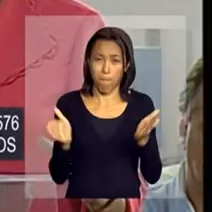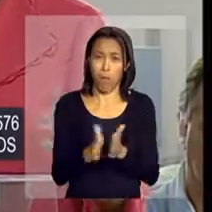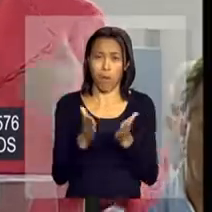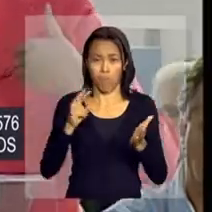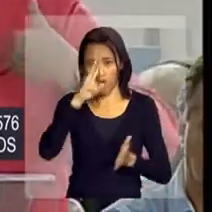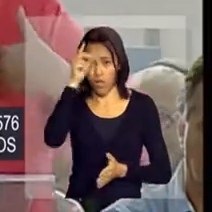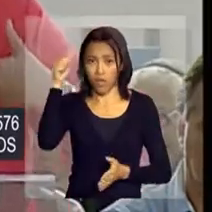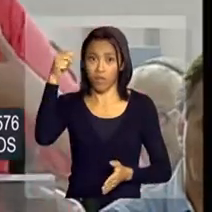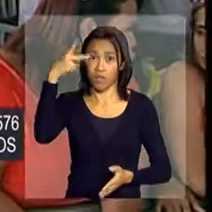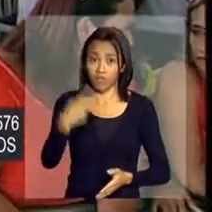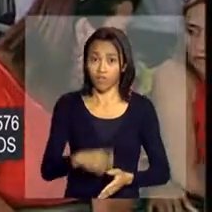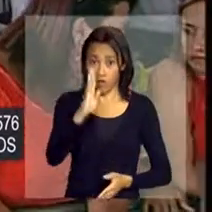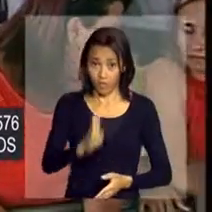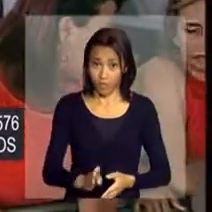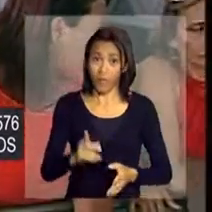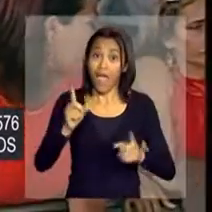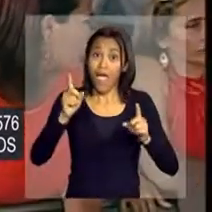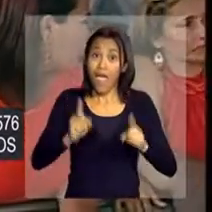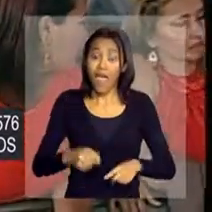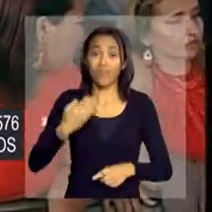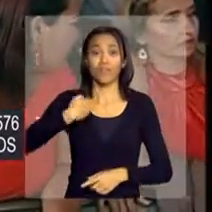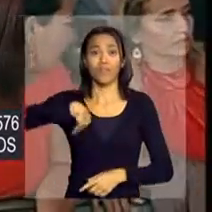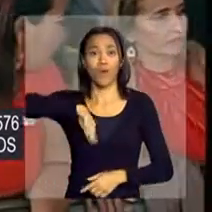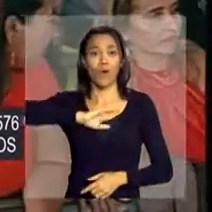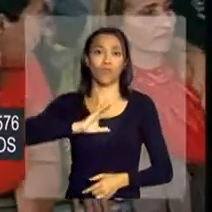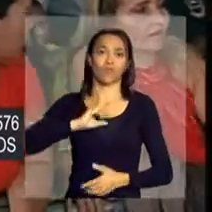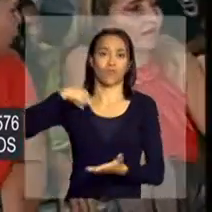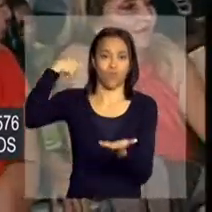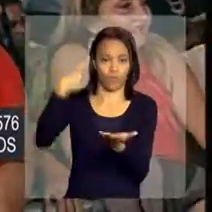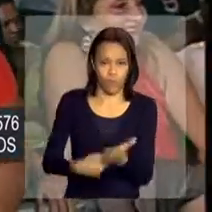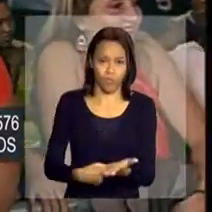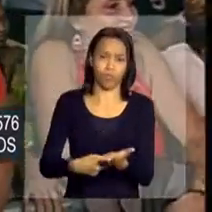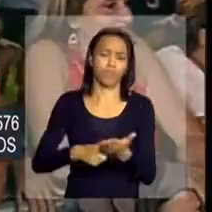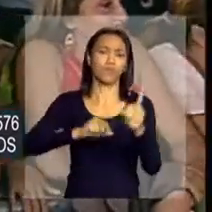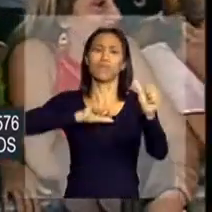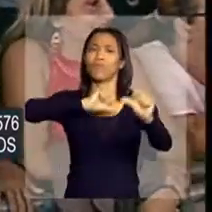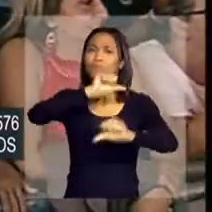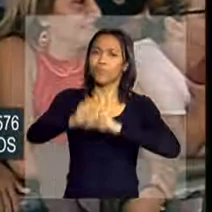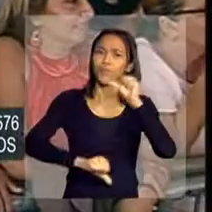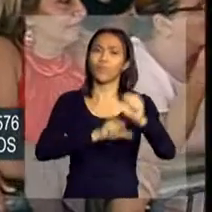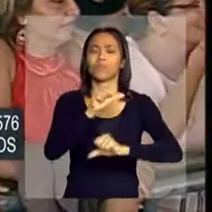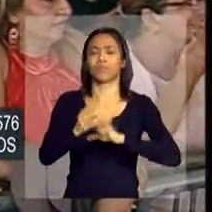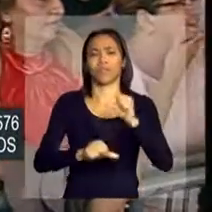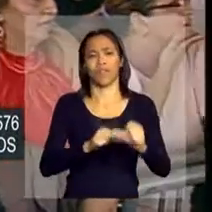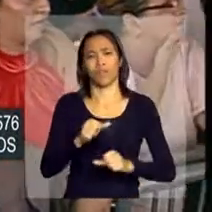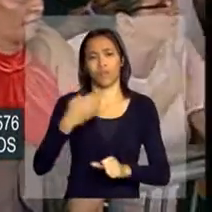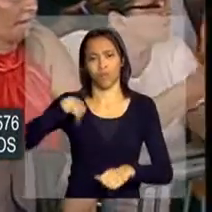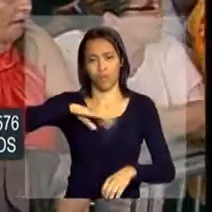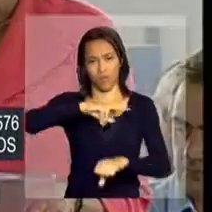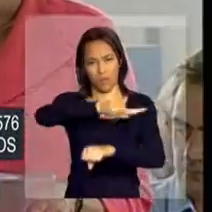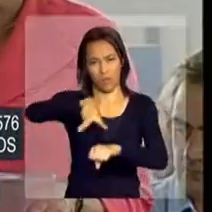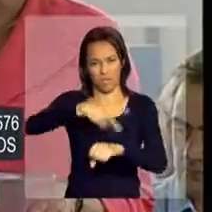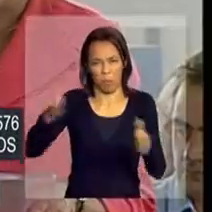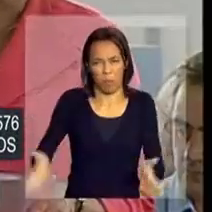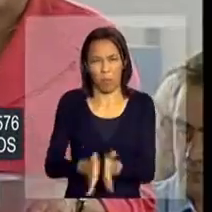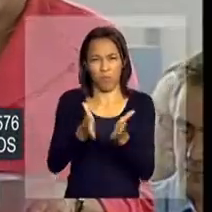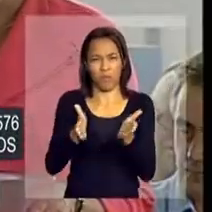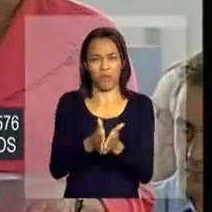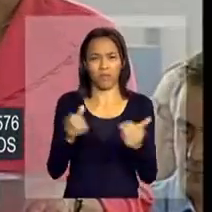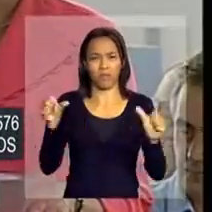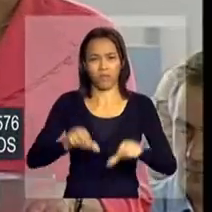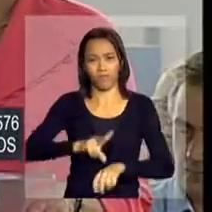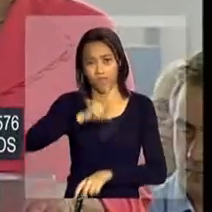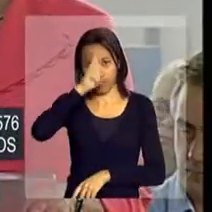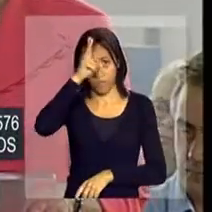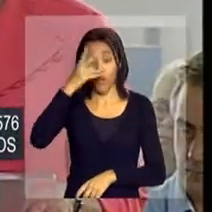Brasil. Isso é uma honra para nós. Muda a cara do nosso país. Porque o que que nós